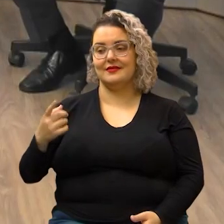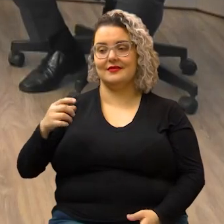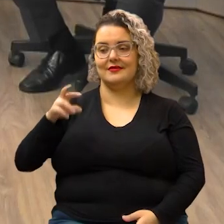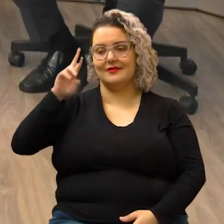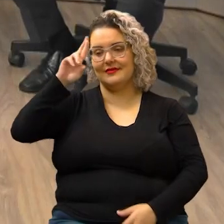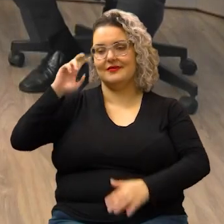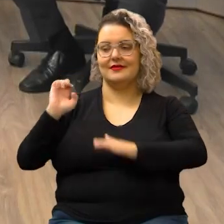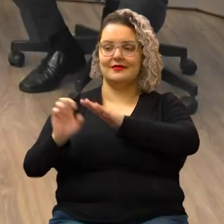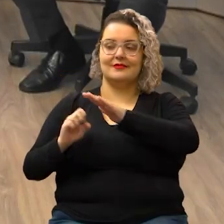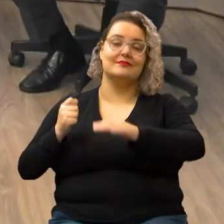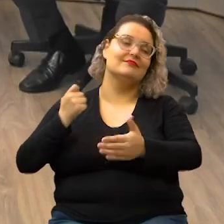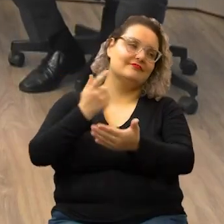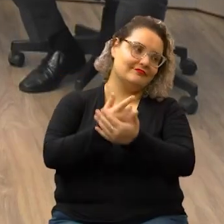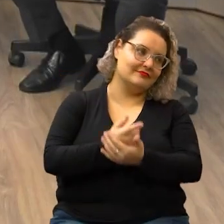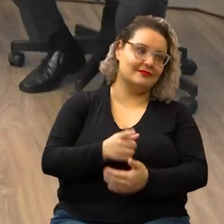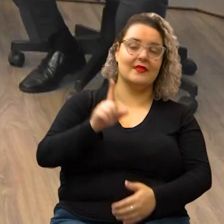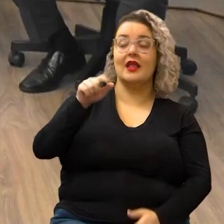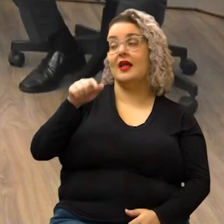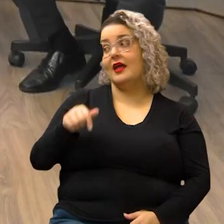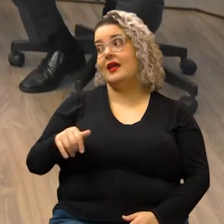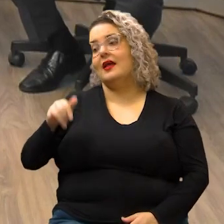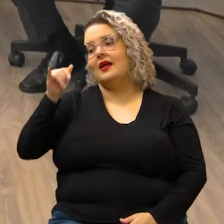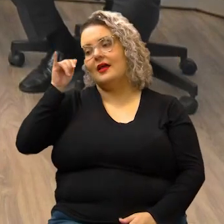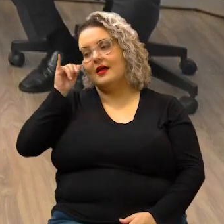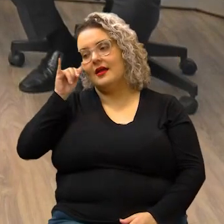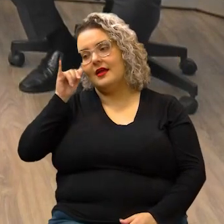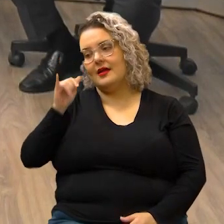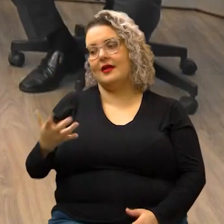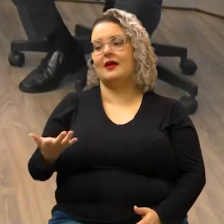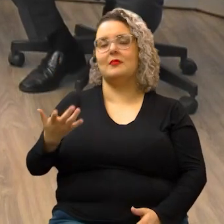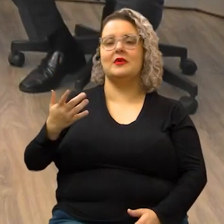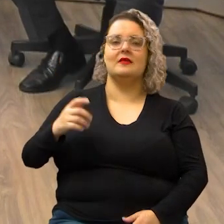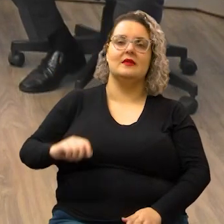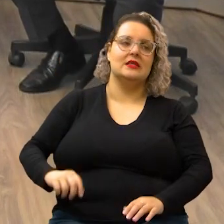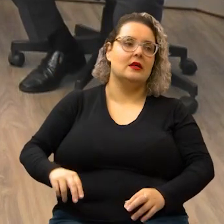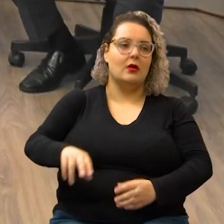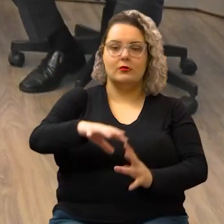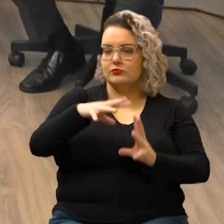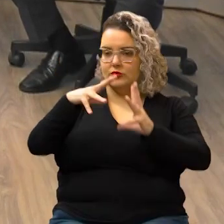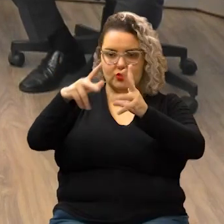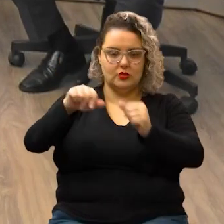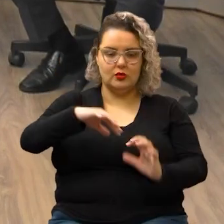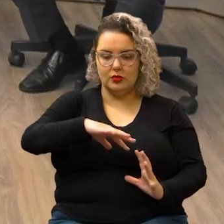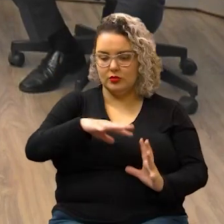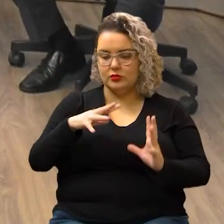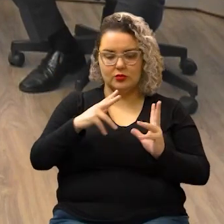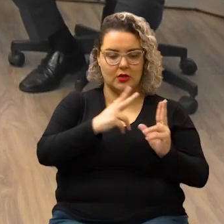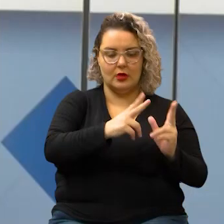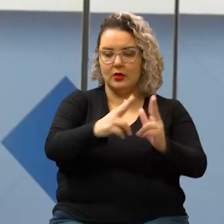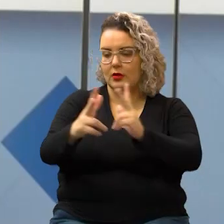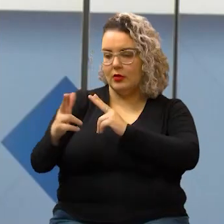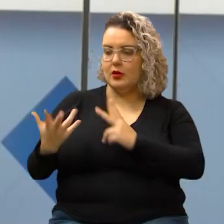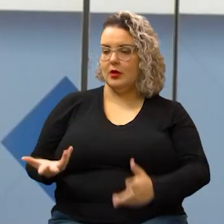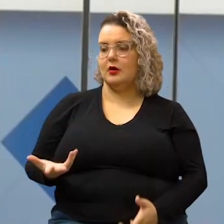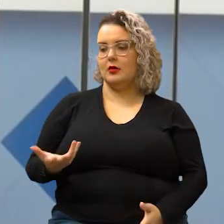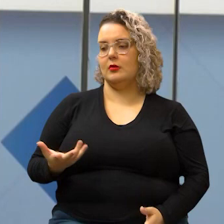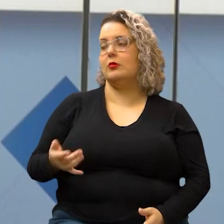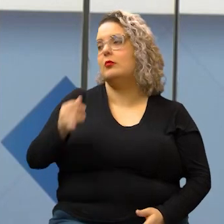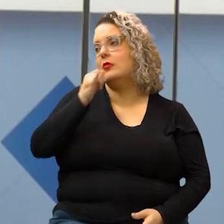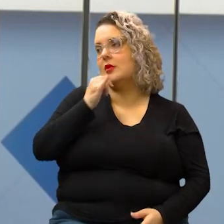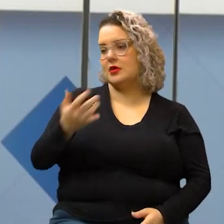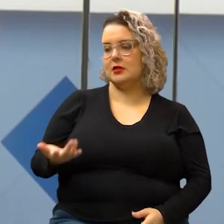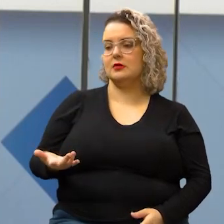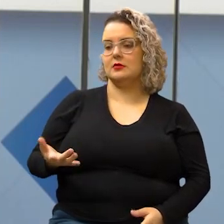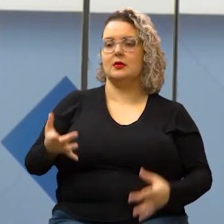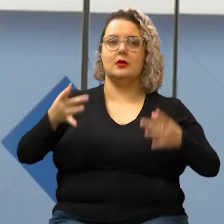Né? Essa é a prevenção chamada de prevenção universal, que vale para todo mundo, né? Já, por exemplo,